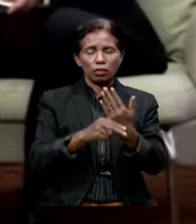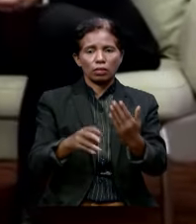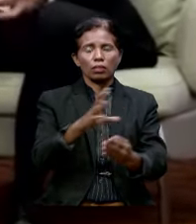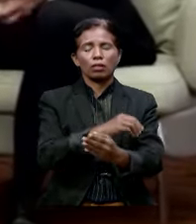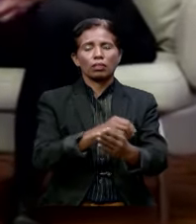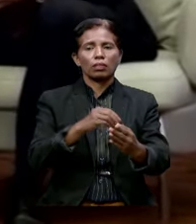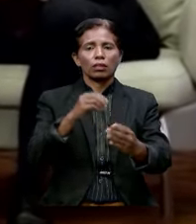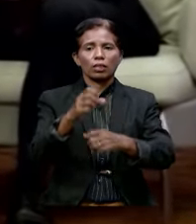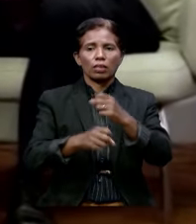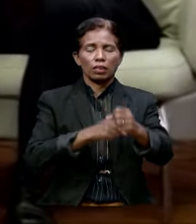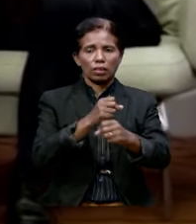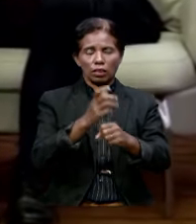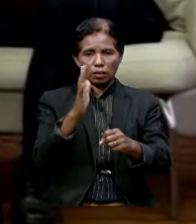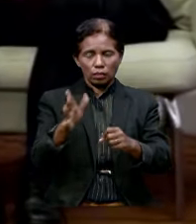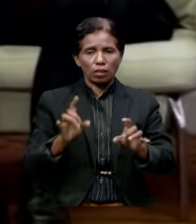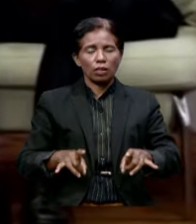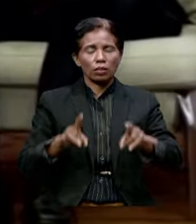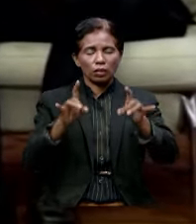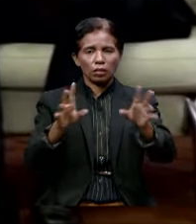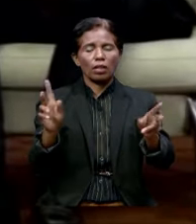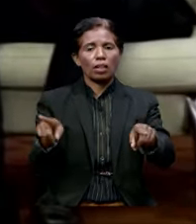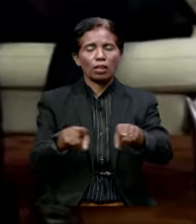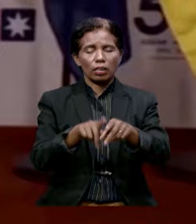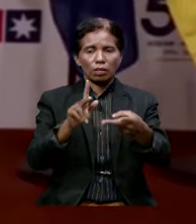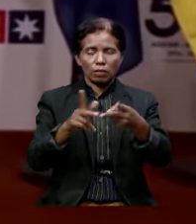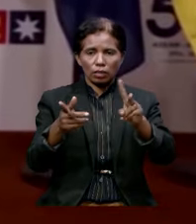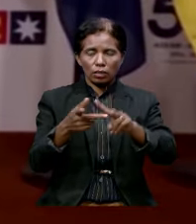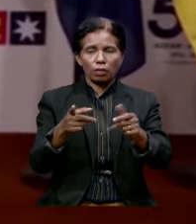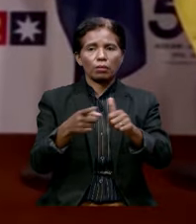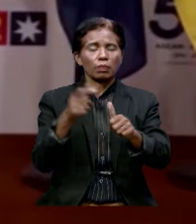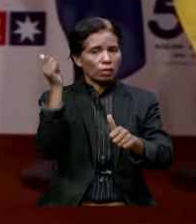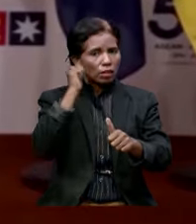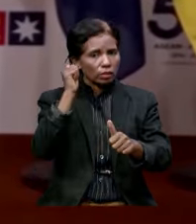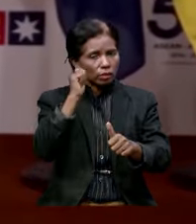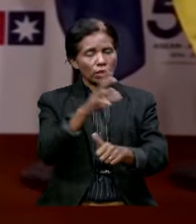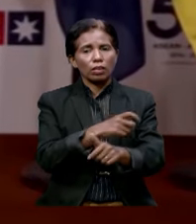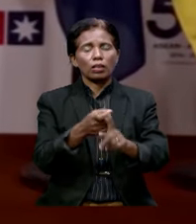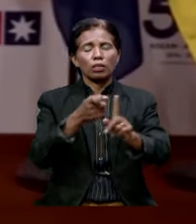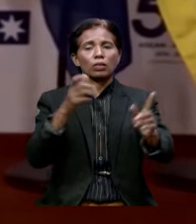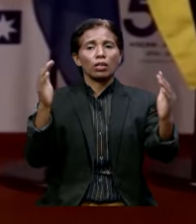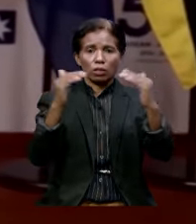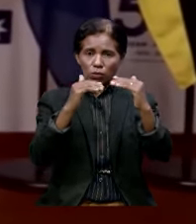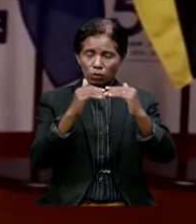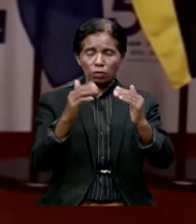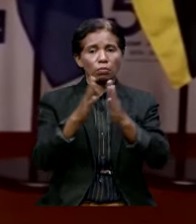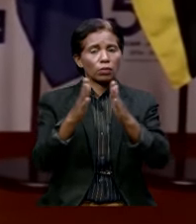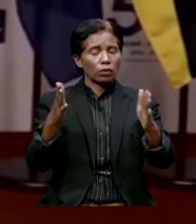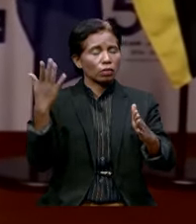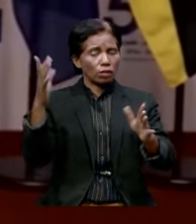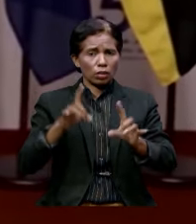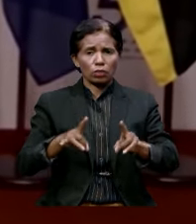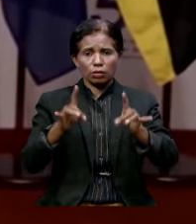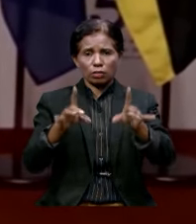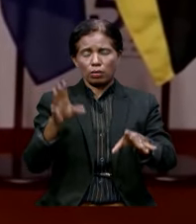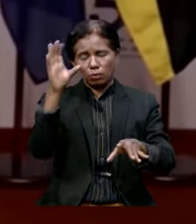tina lima nulu Australia sai hanese parceiro externo da huluk ASEAN nian no liu husi simeira ne Australia buka atu